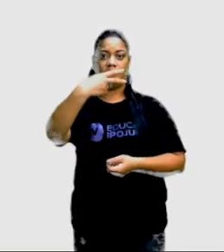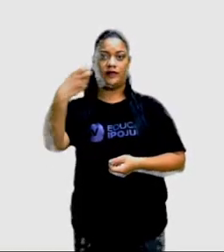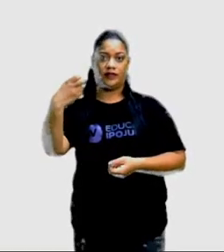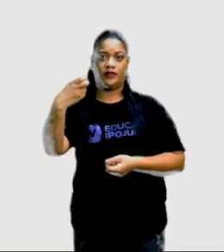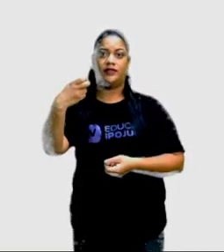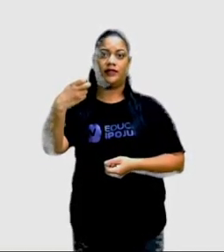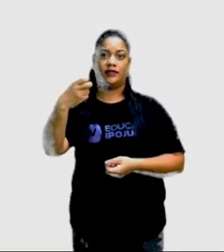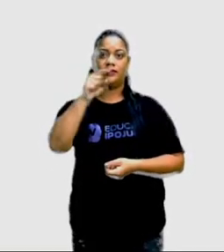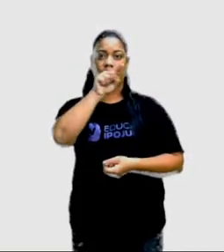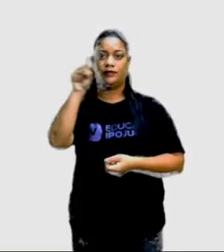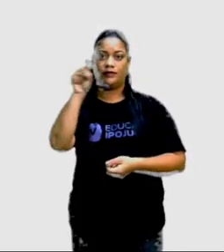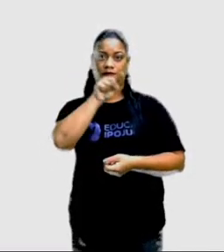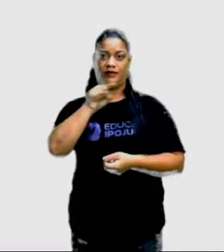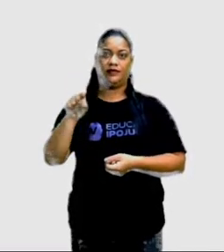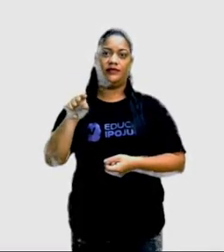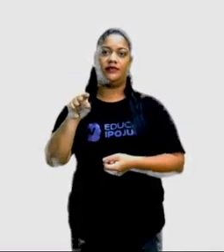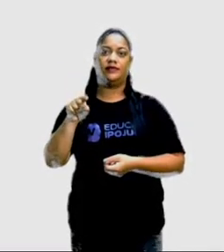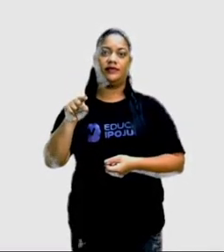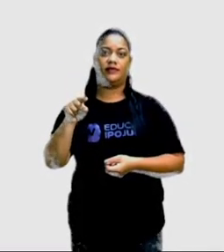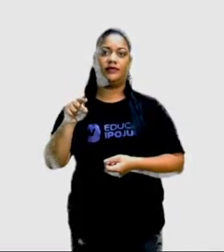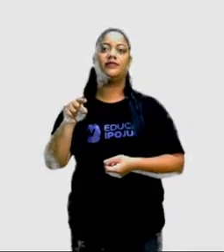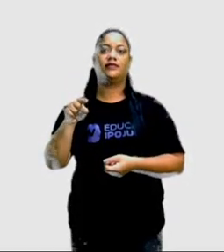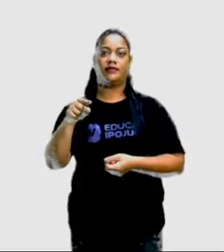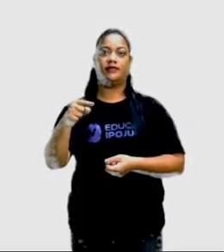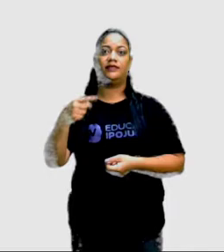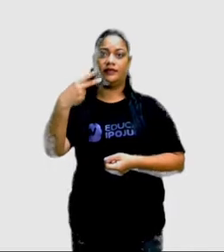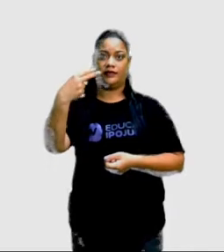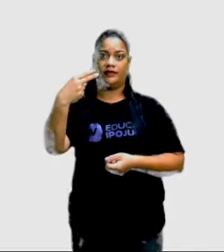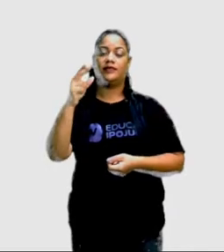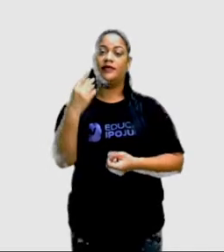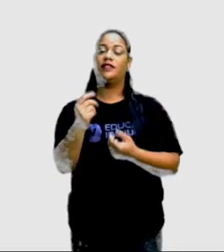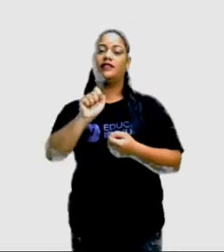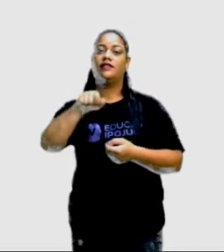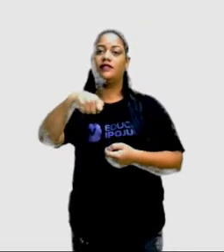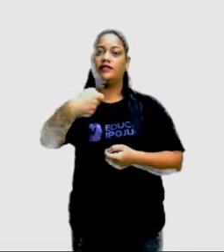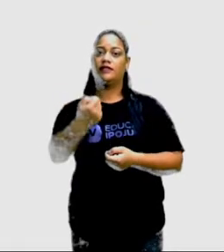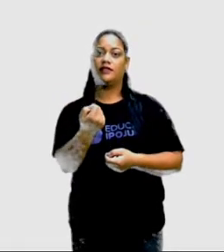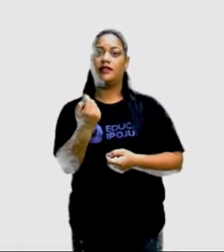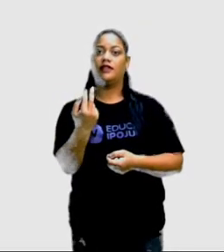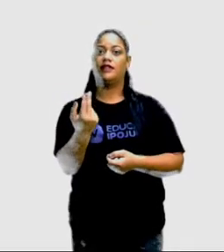dois tracinhos, um embaixo do outro, para dizer que são iguais.